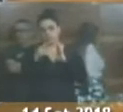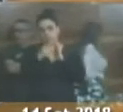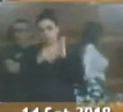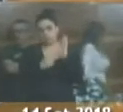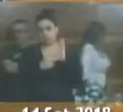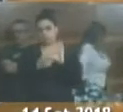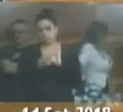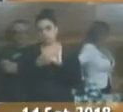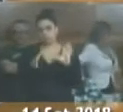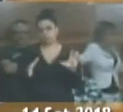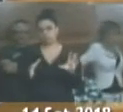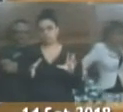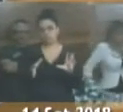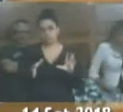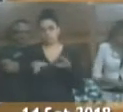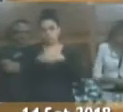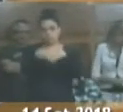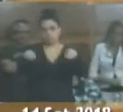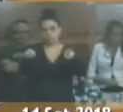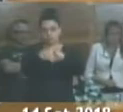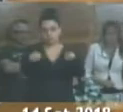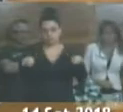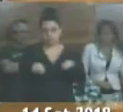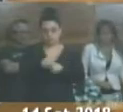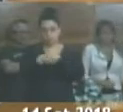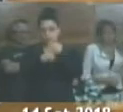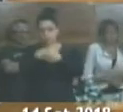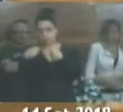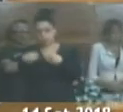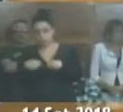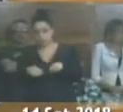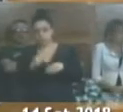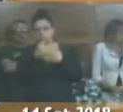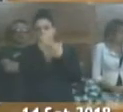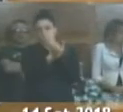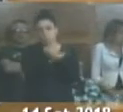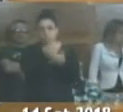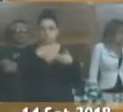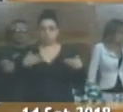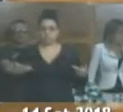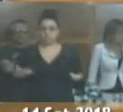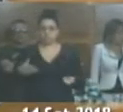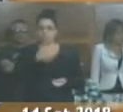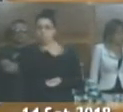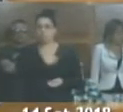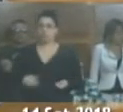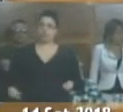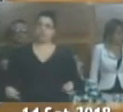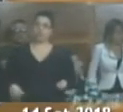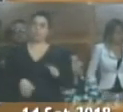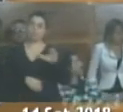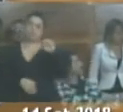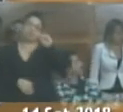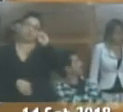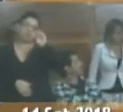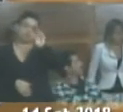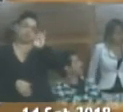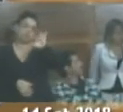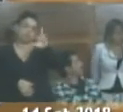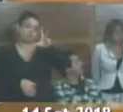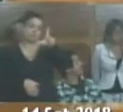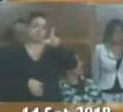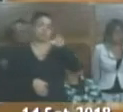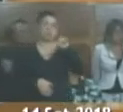para regularizar as terras e ver quem está precisando de apoio. Nós fizemos um convênio com o senhor Carlos Castilho, que é o superintendente federal do